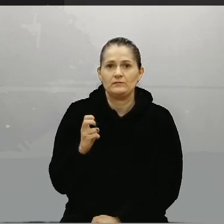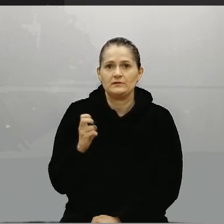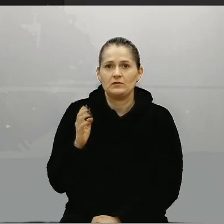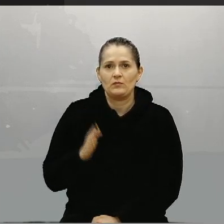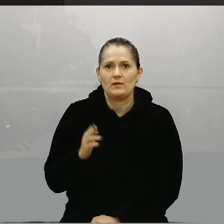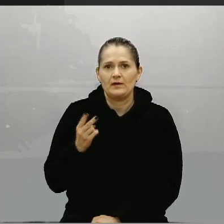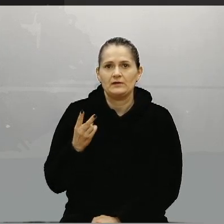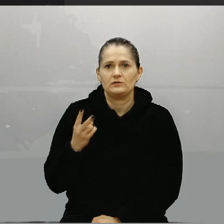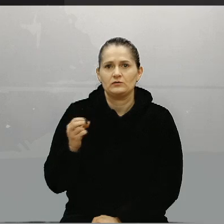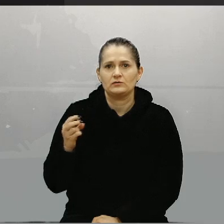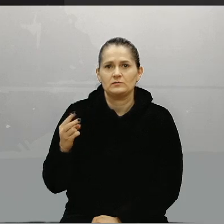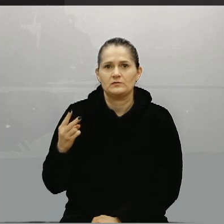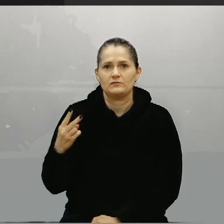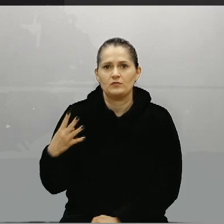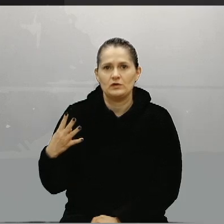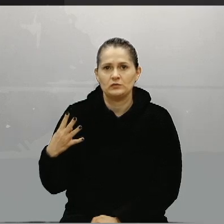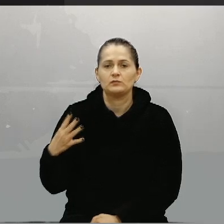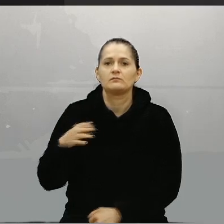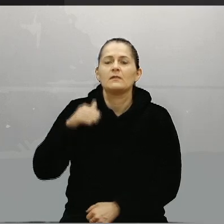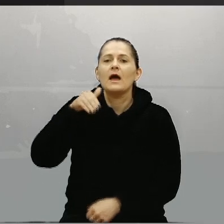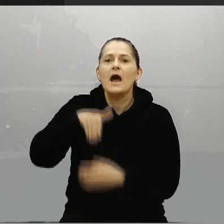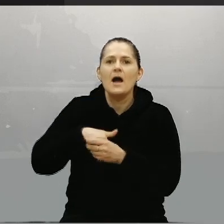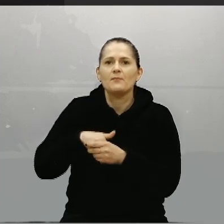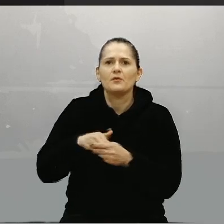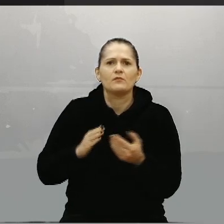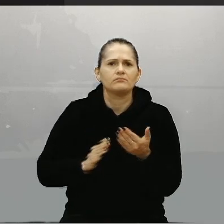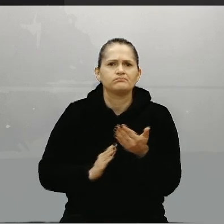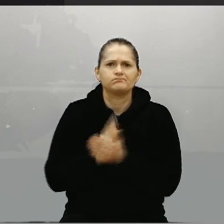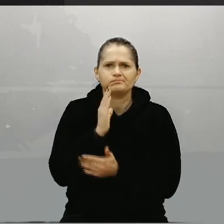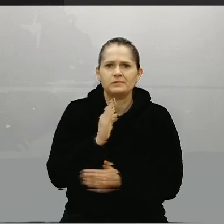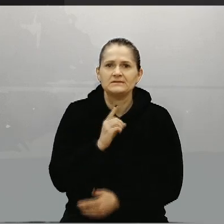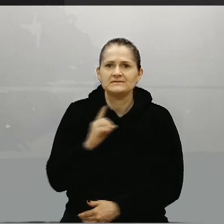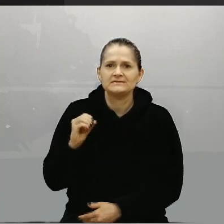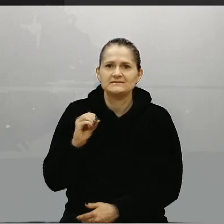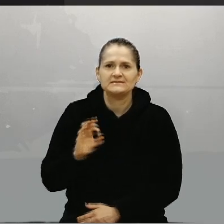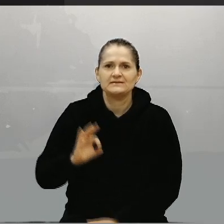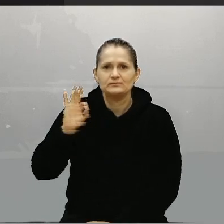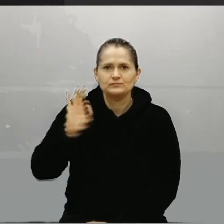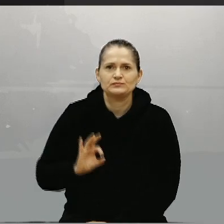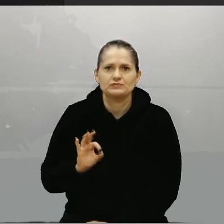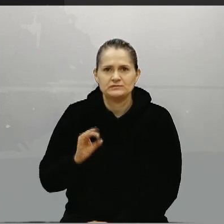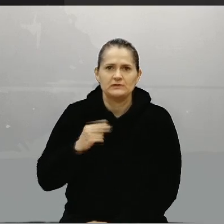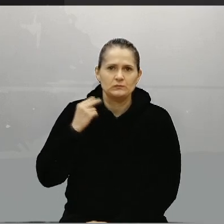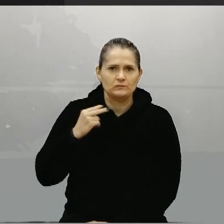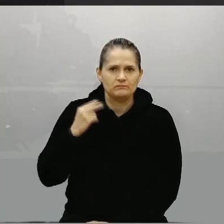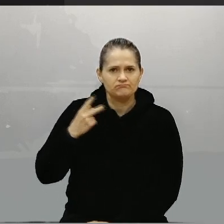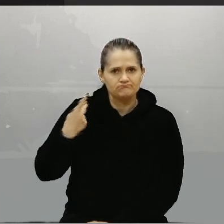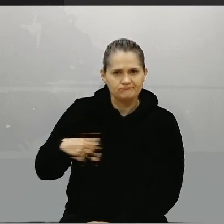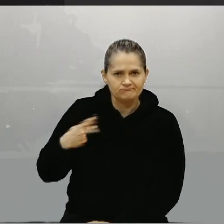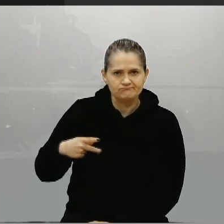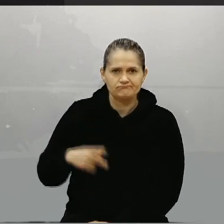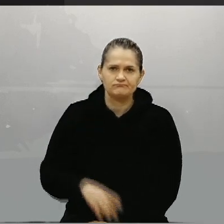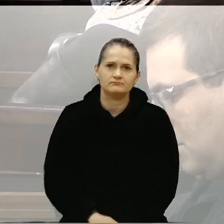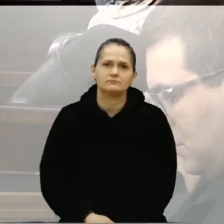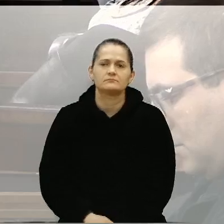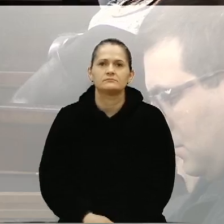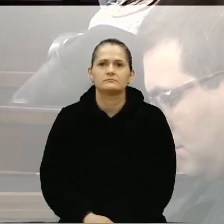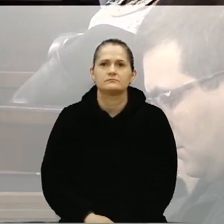25/2024 foi aprovado por unanimidade das vereadoras e vereadores.